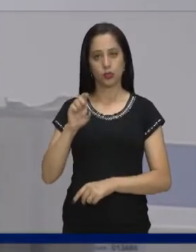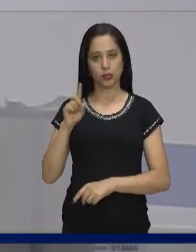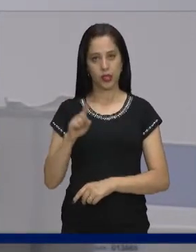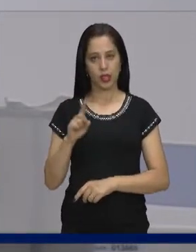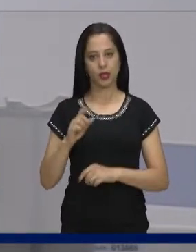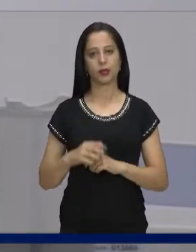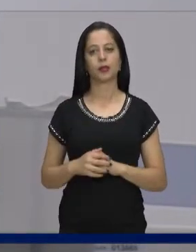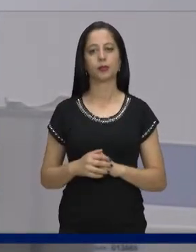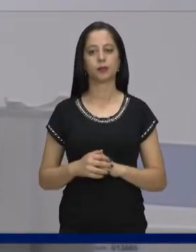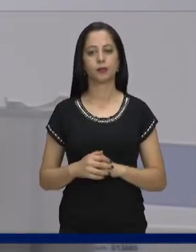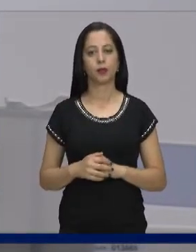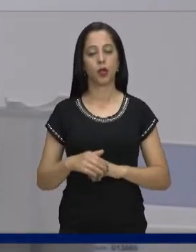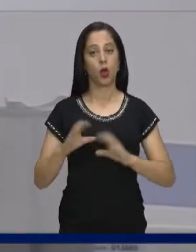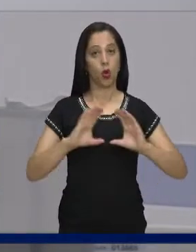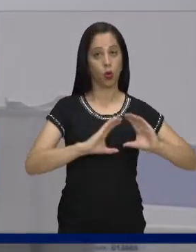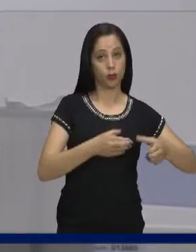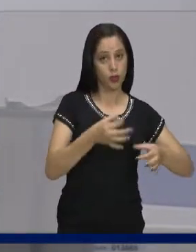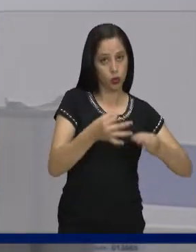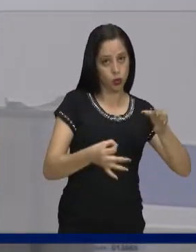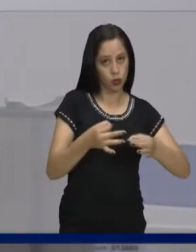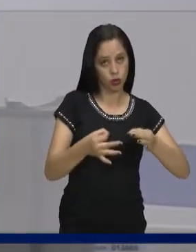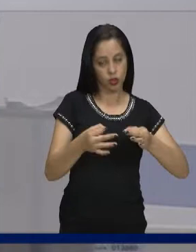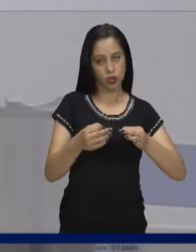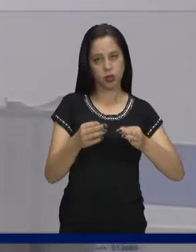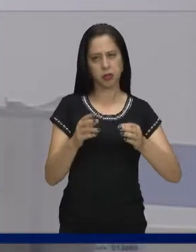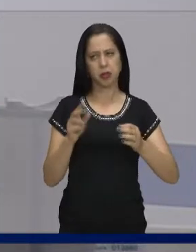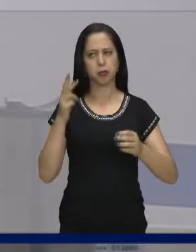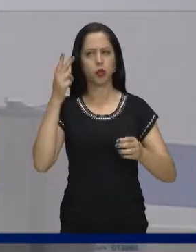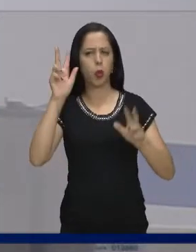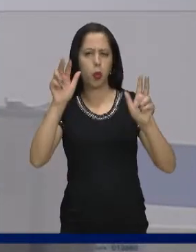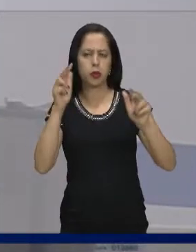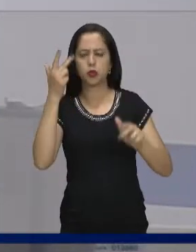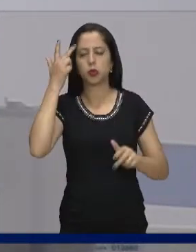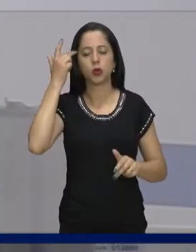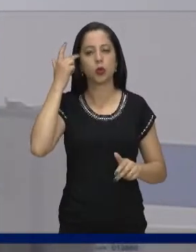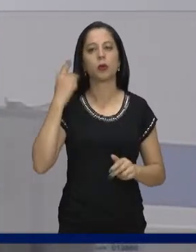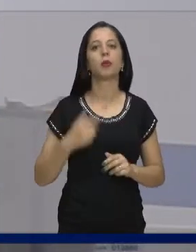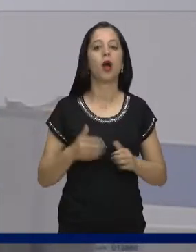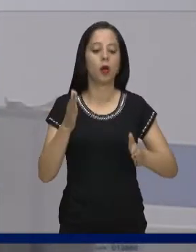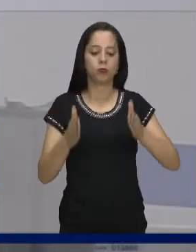Vilela. Comissão: Justiça, rito ordinário, término do prazo para emendas,